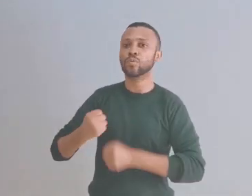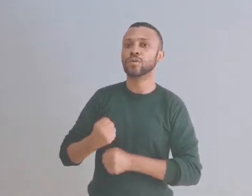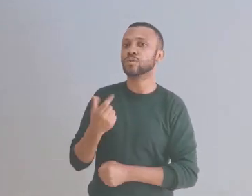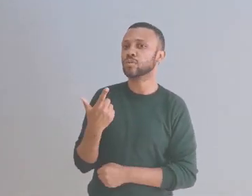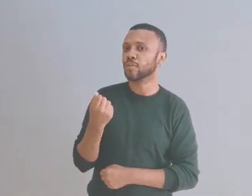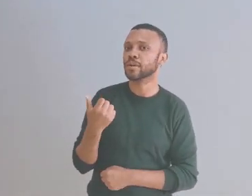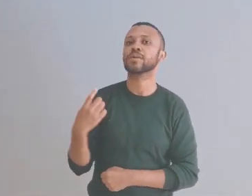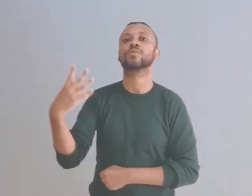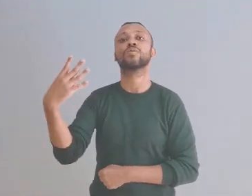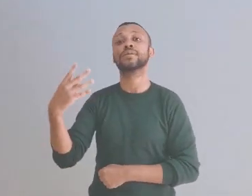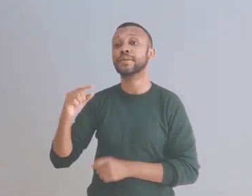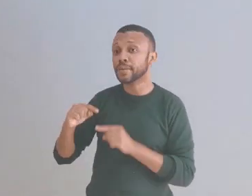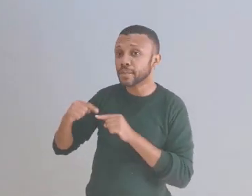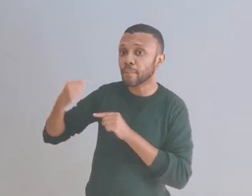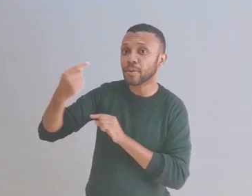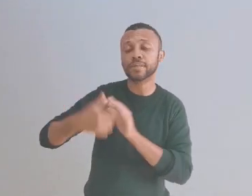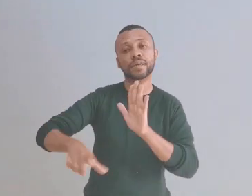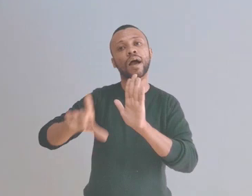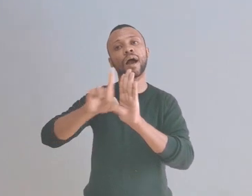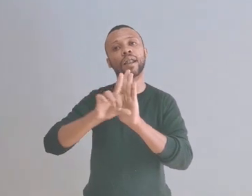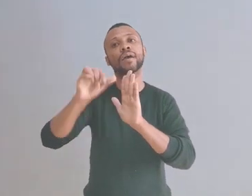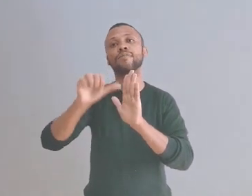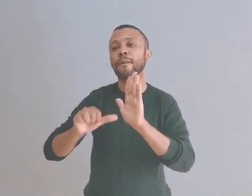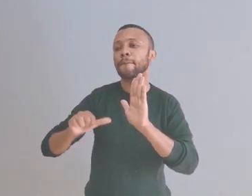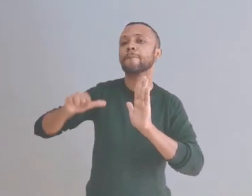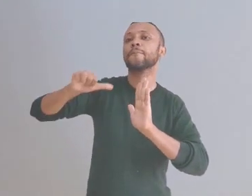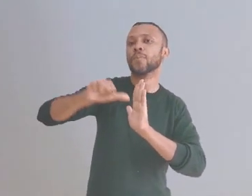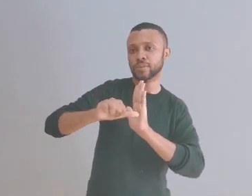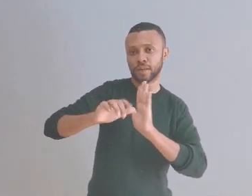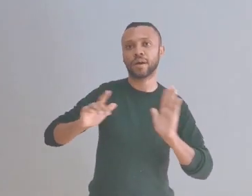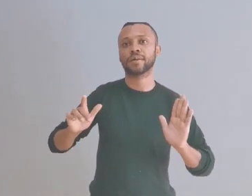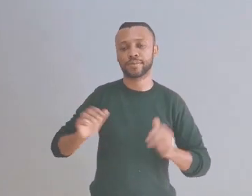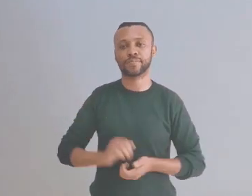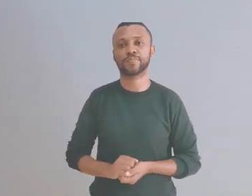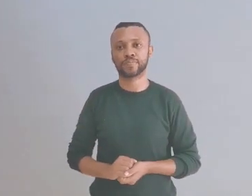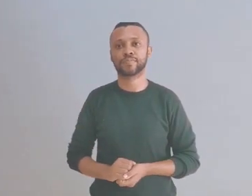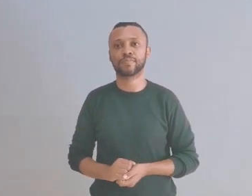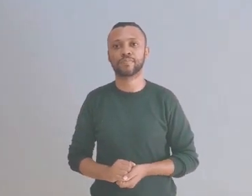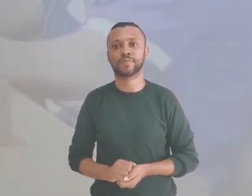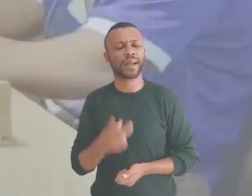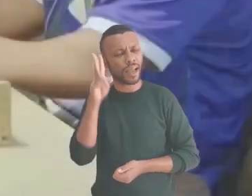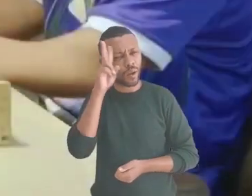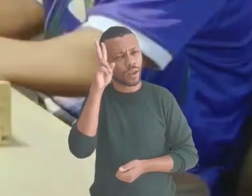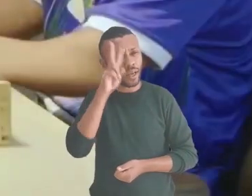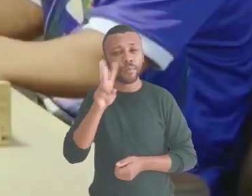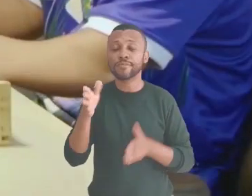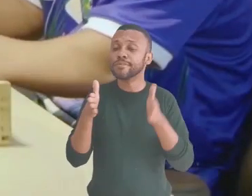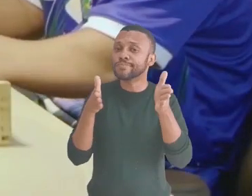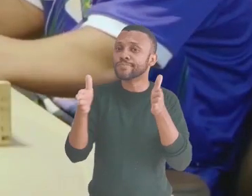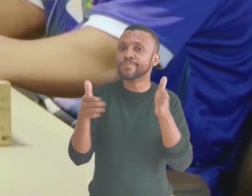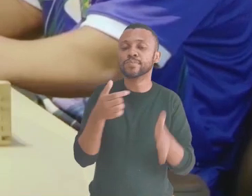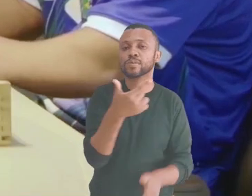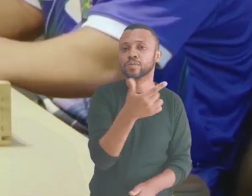que a legislação foi alterada. 14 mesmo, quando saiu aquela ata. 2004, 2005,